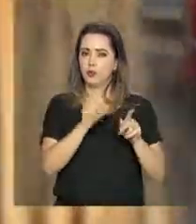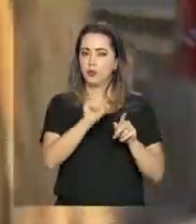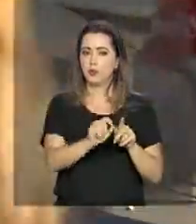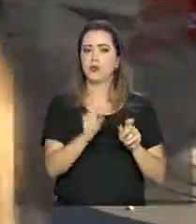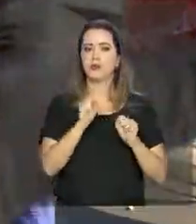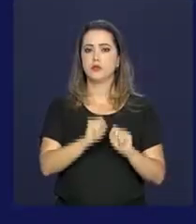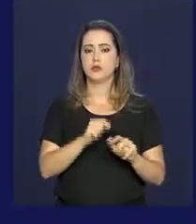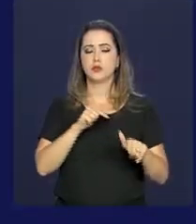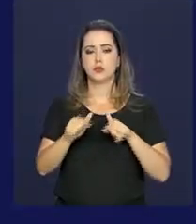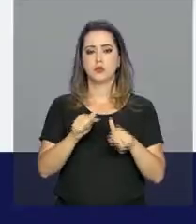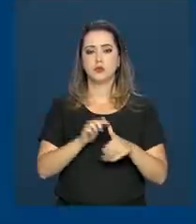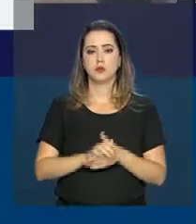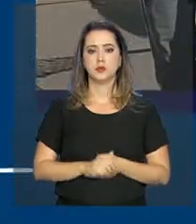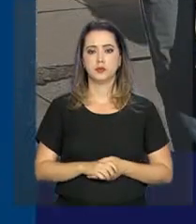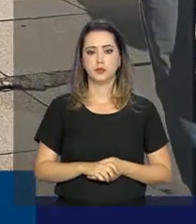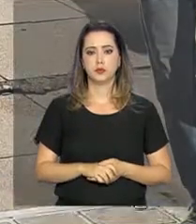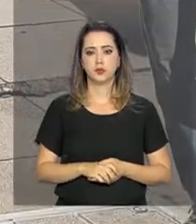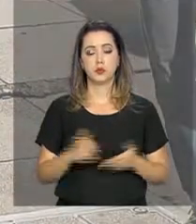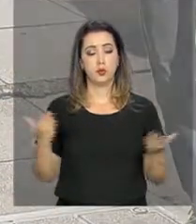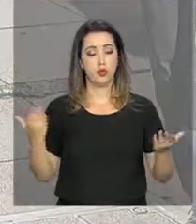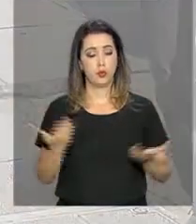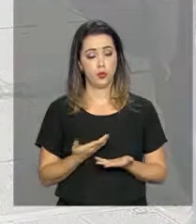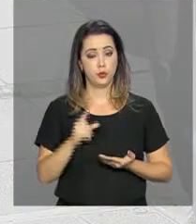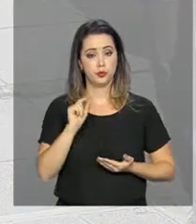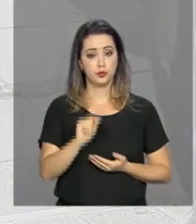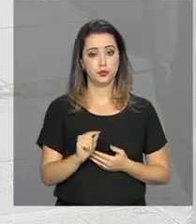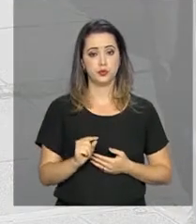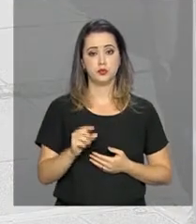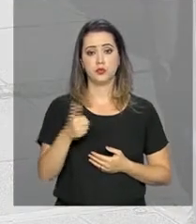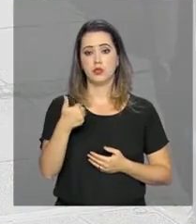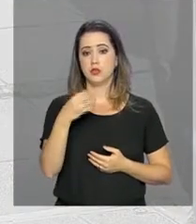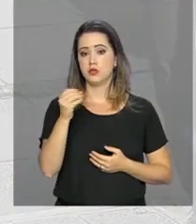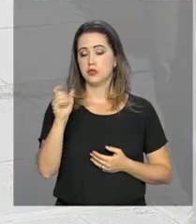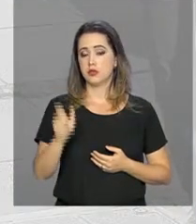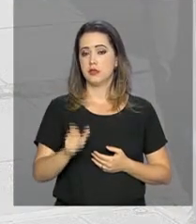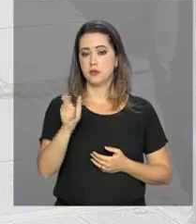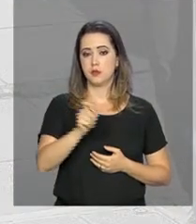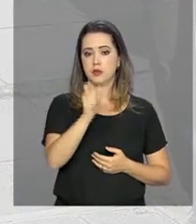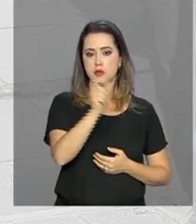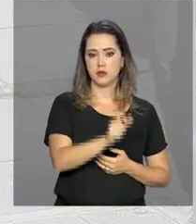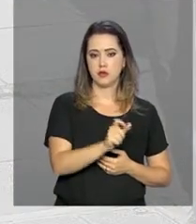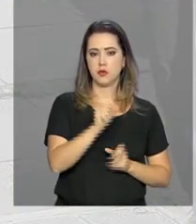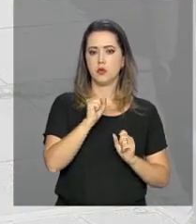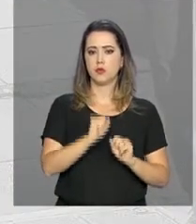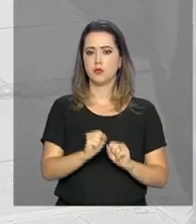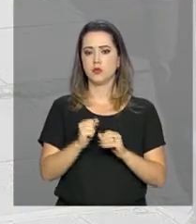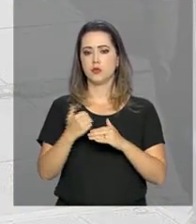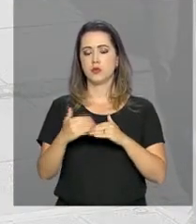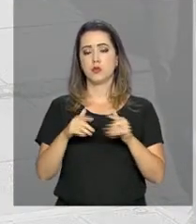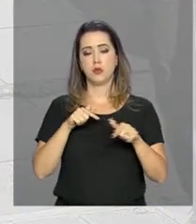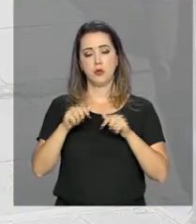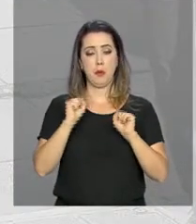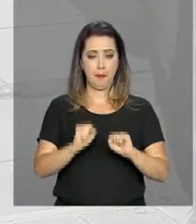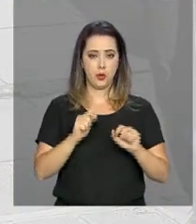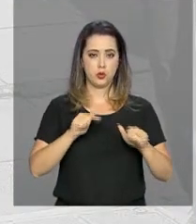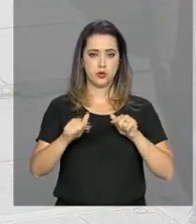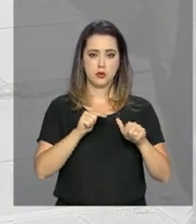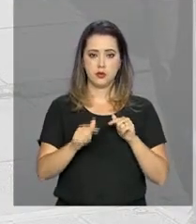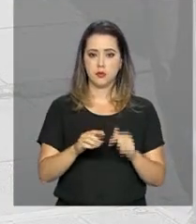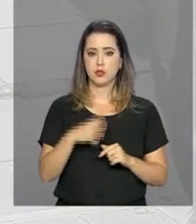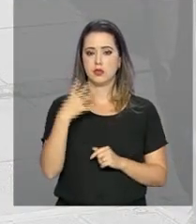de trabalhar hoje segundo o ibge para cada 100 pessoas nessa faixa possivelmente produtiva a